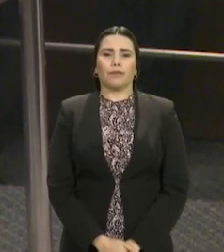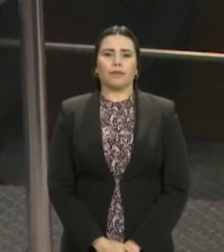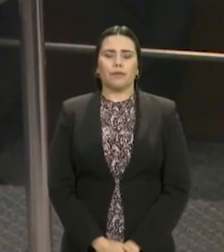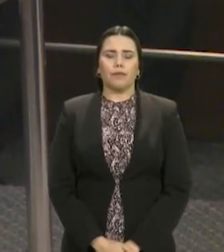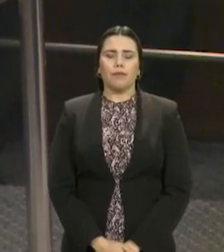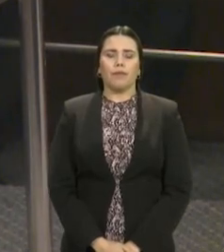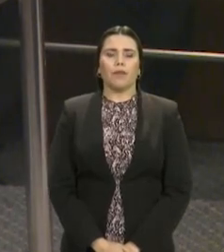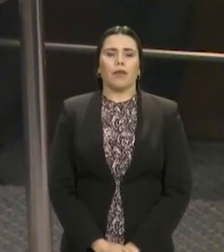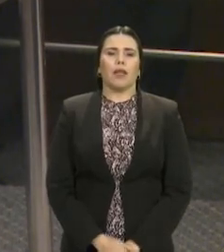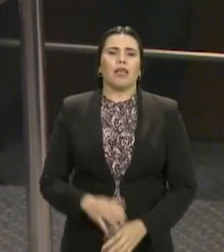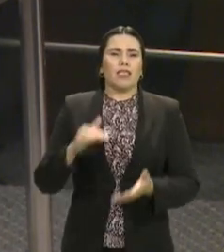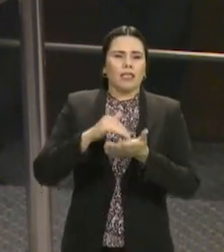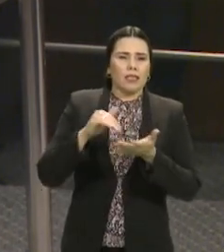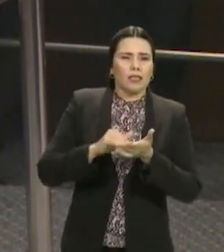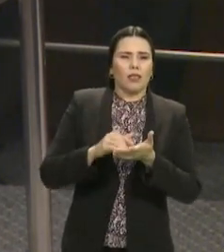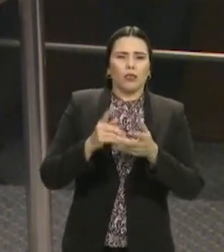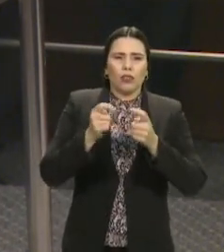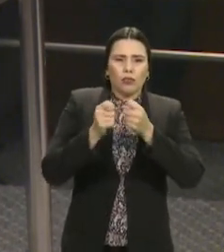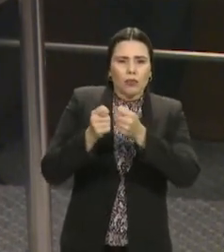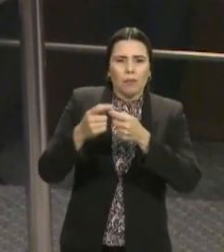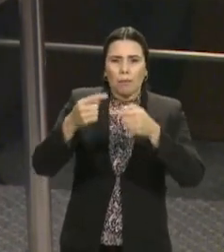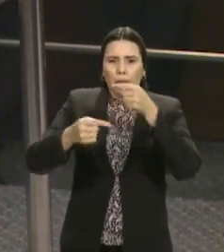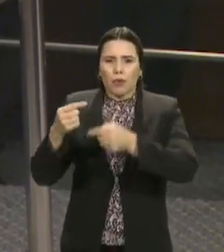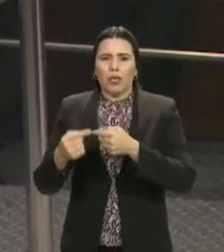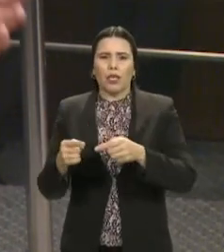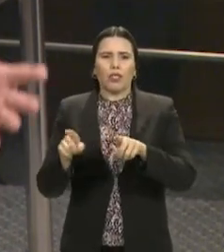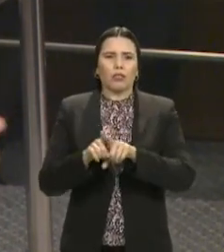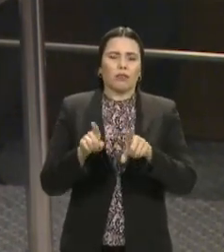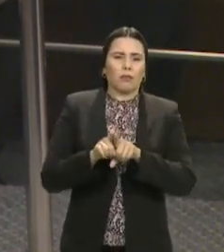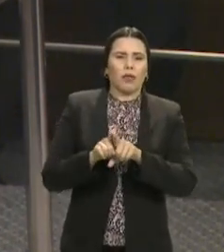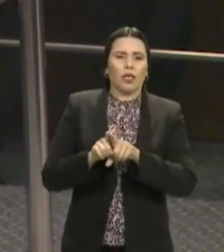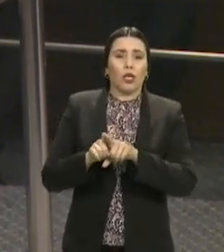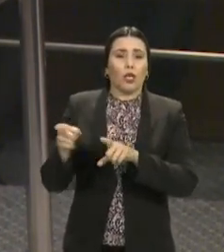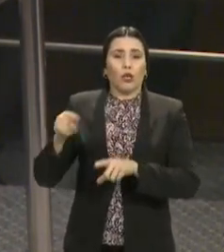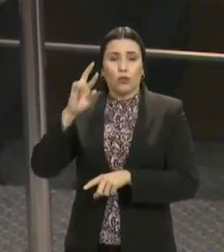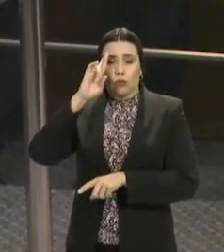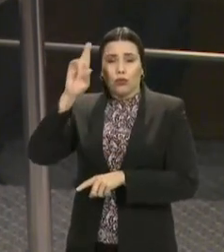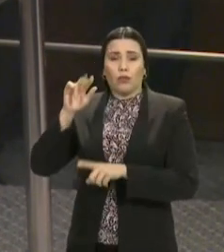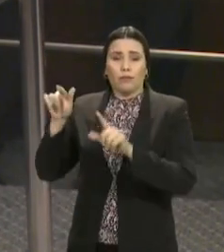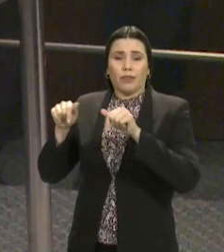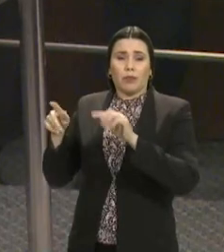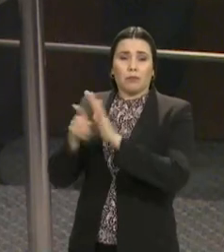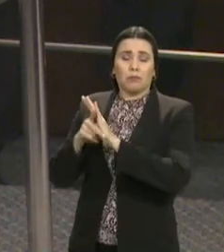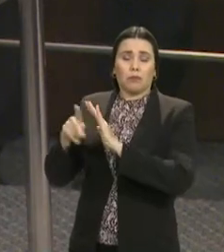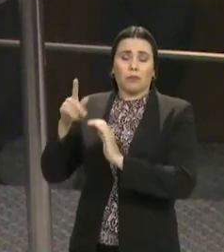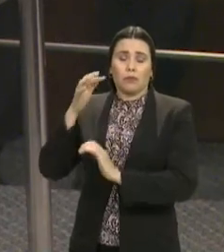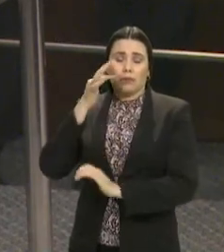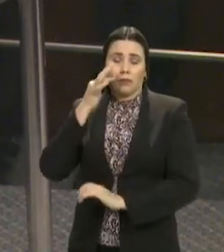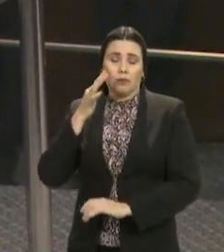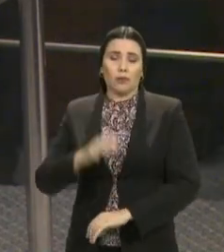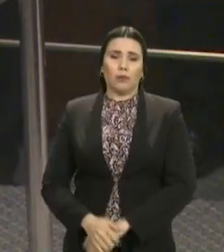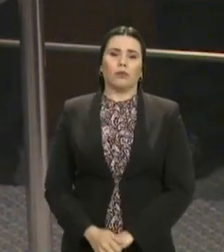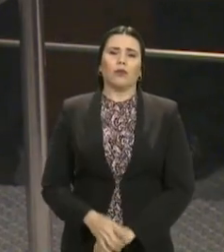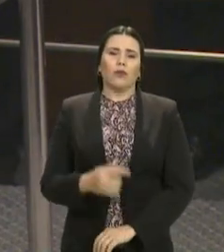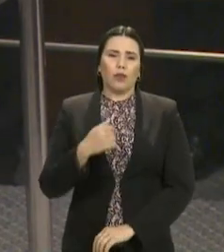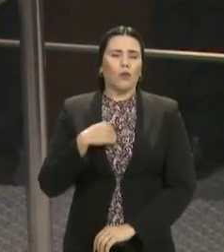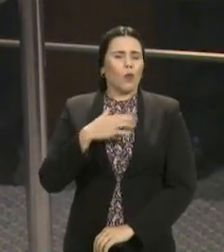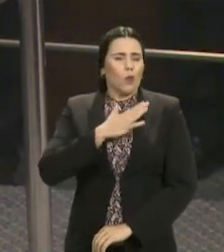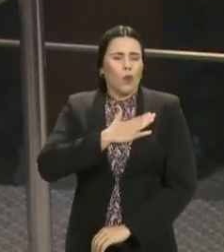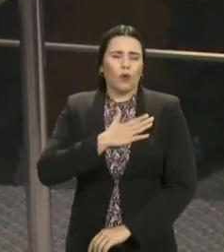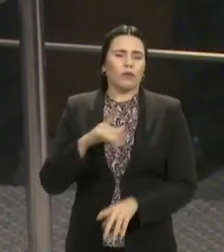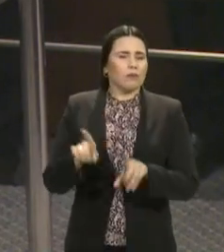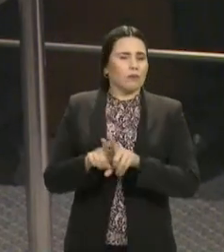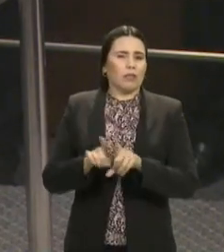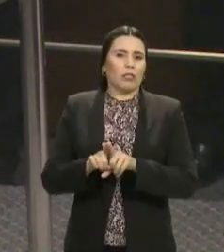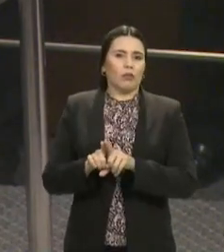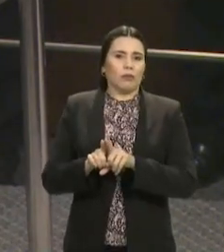governador, secretário de Articulação Política, exercitando aquilo que eu mais gosto, de conversar com a classe política, de ouvir, encaminhar